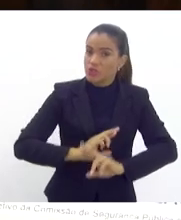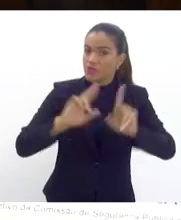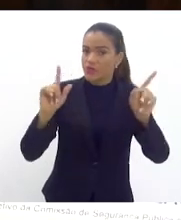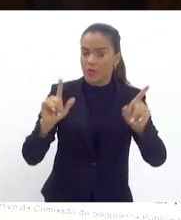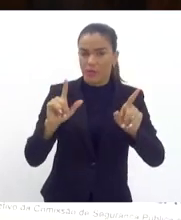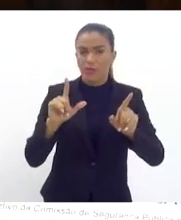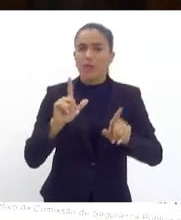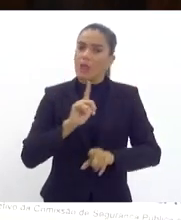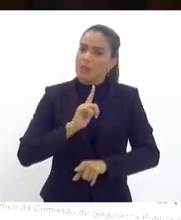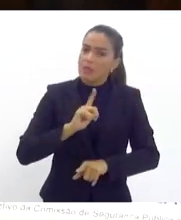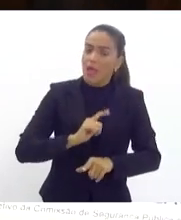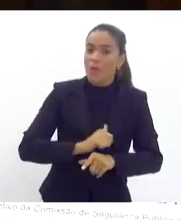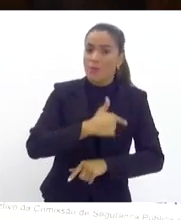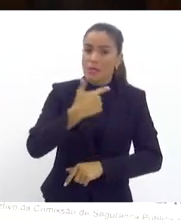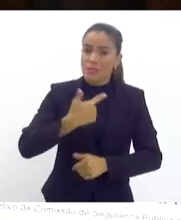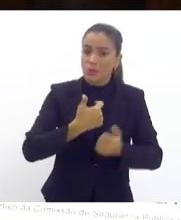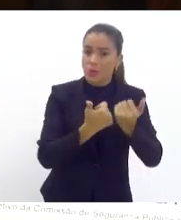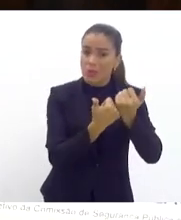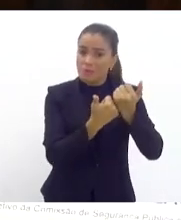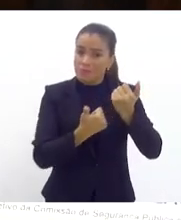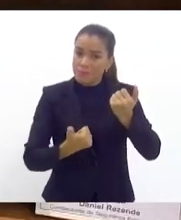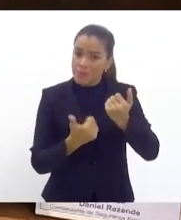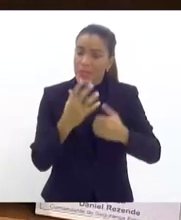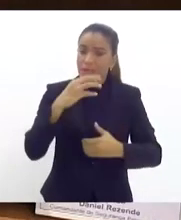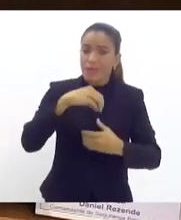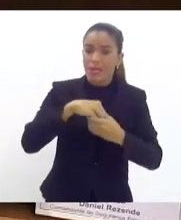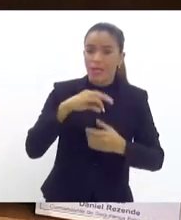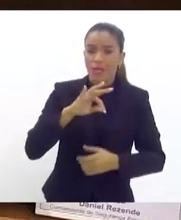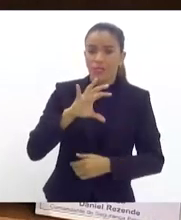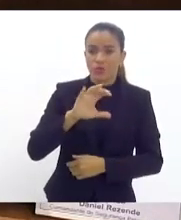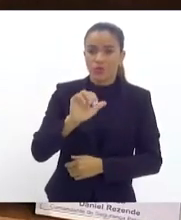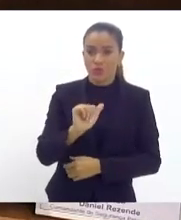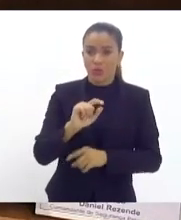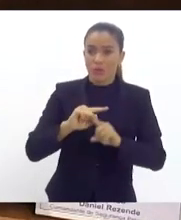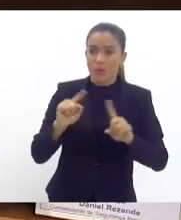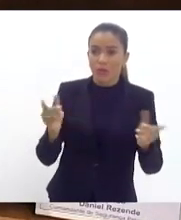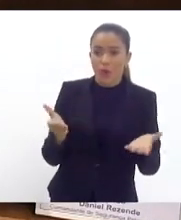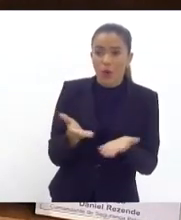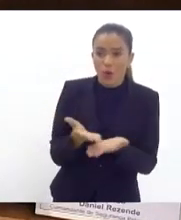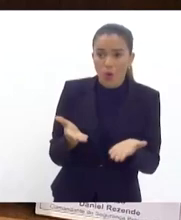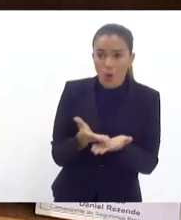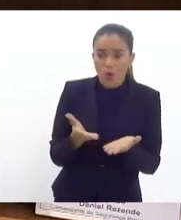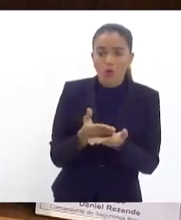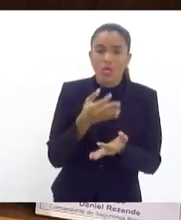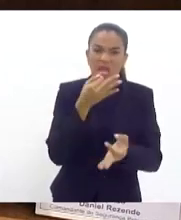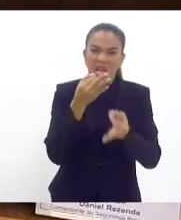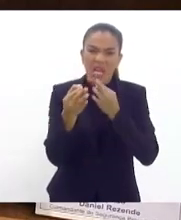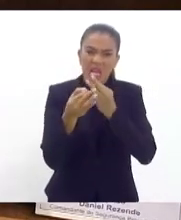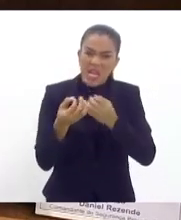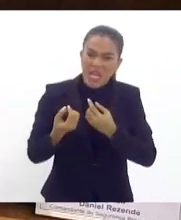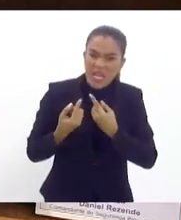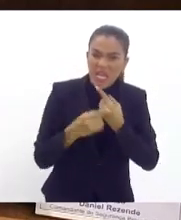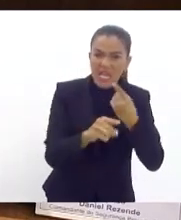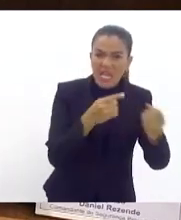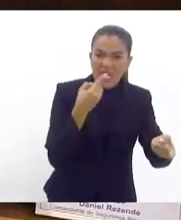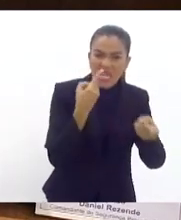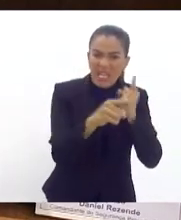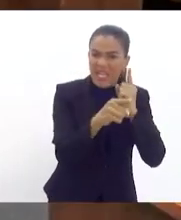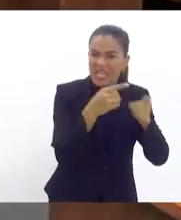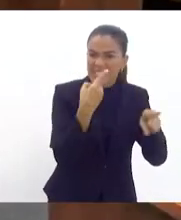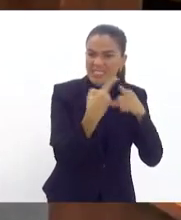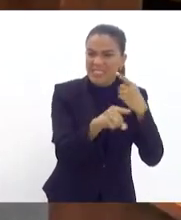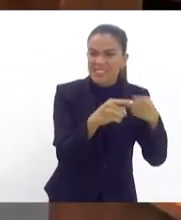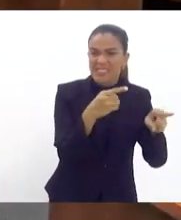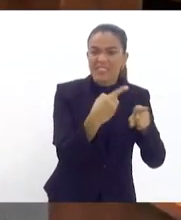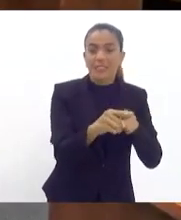que tem uma subsede dentro da Tijuca mas hoje recebo críticas de moradores dizendo que